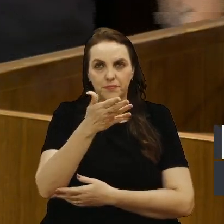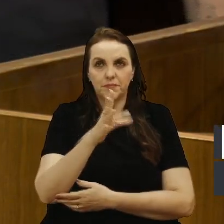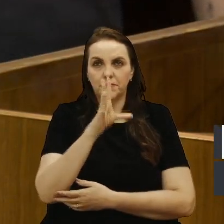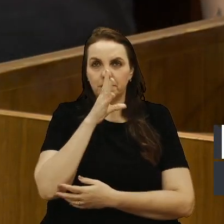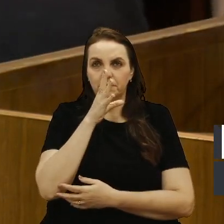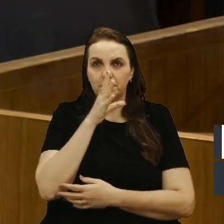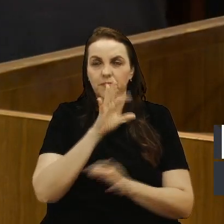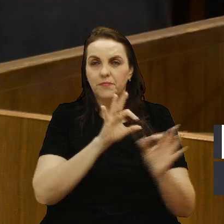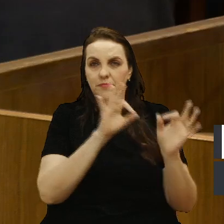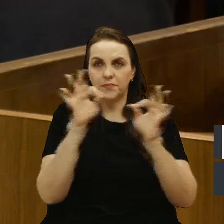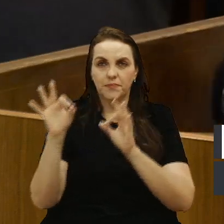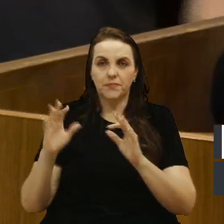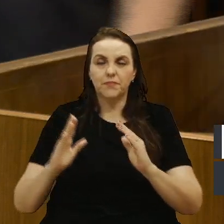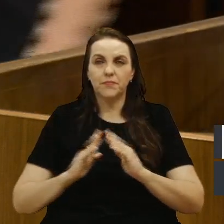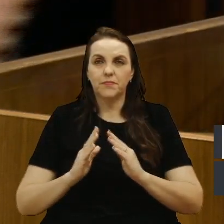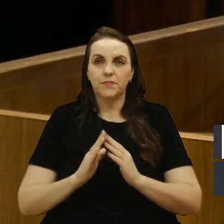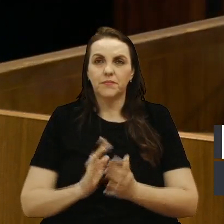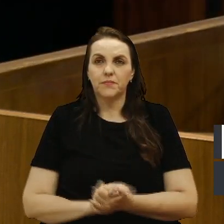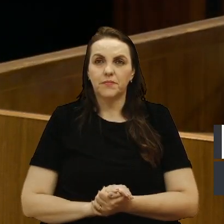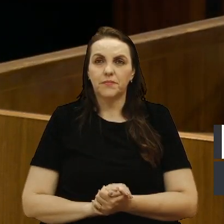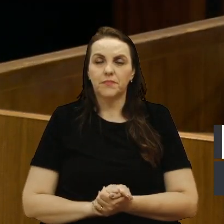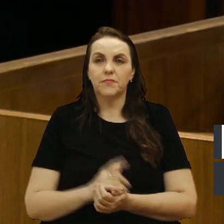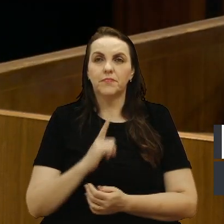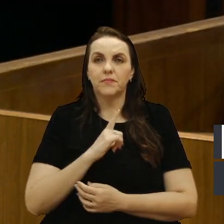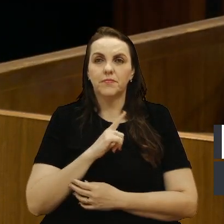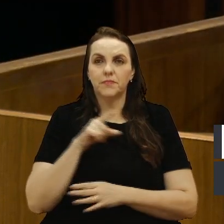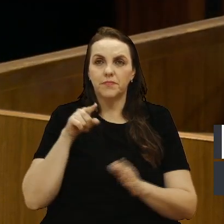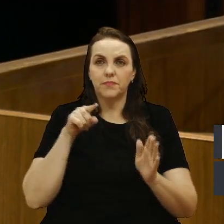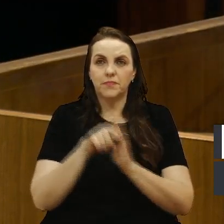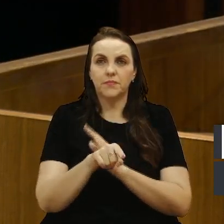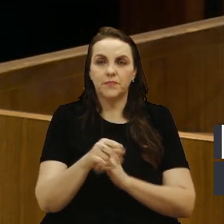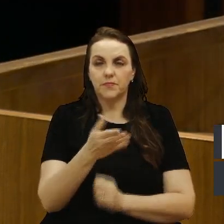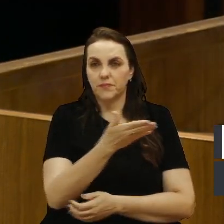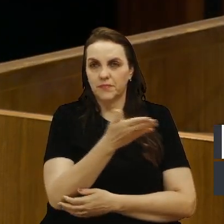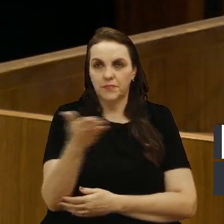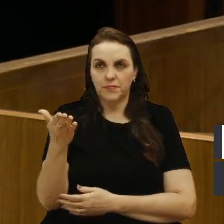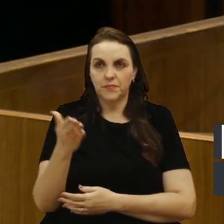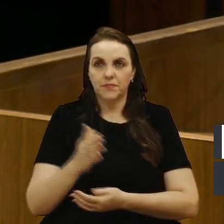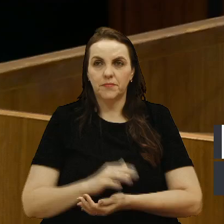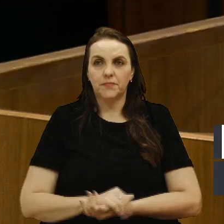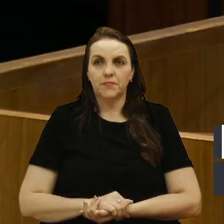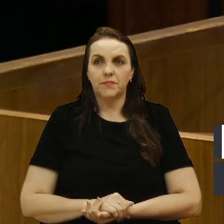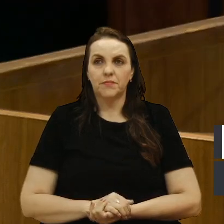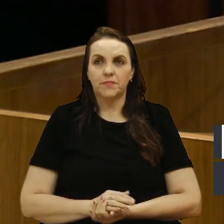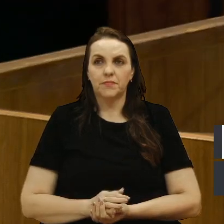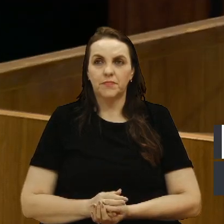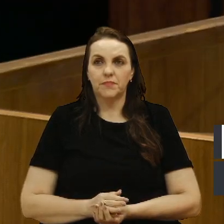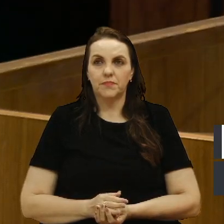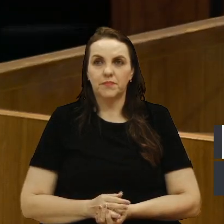assistem de casa. Mas eu tenho uma pergunta para vocês.